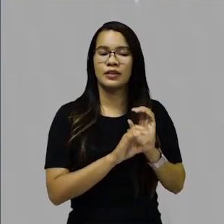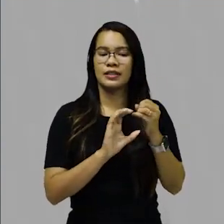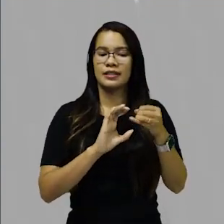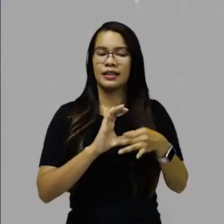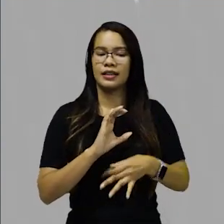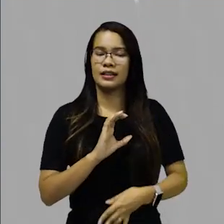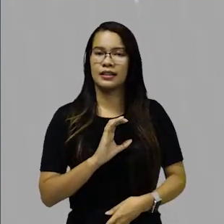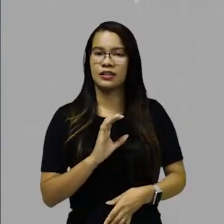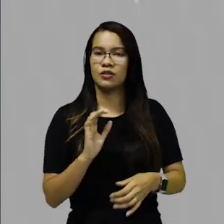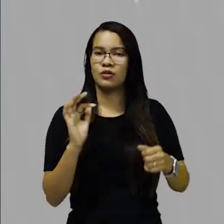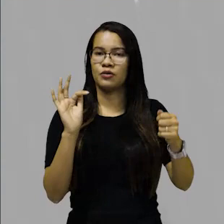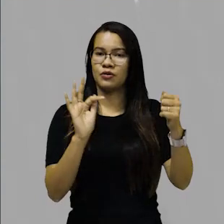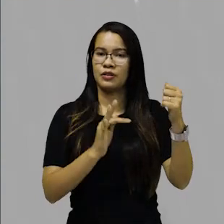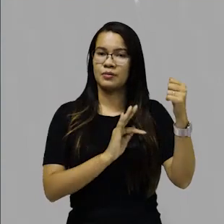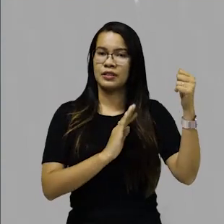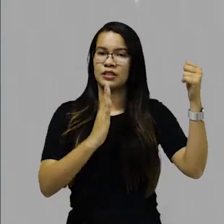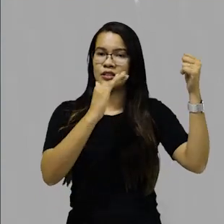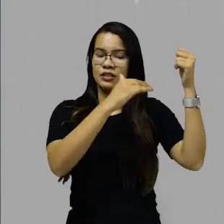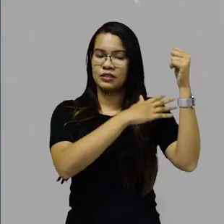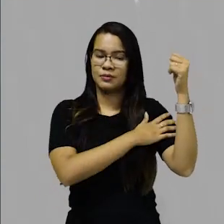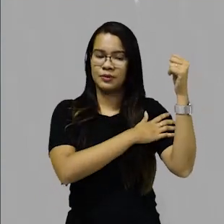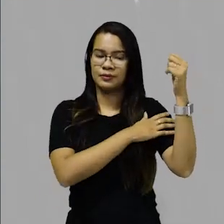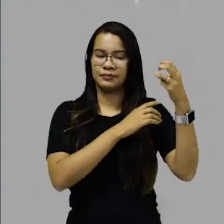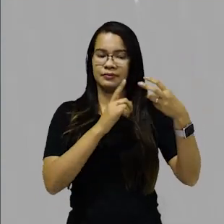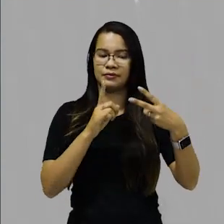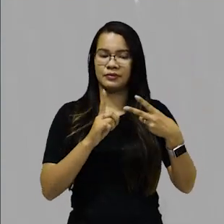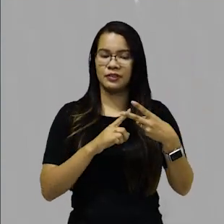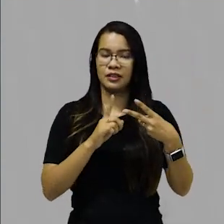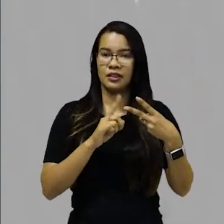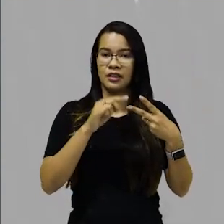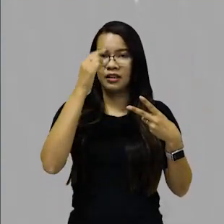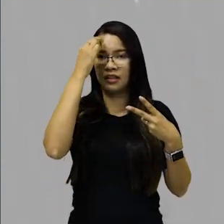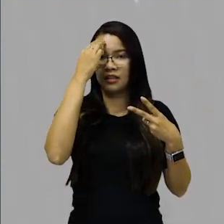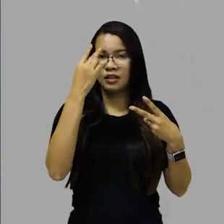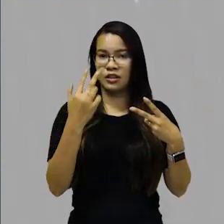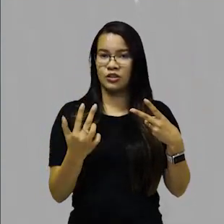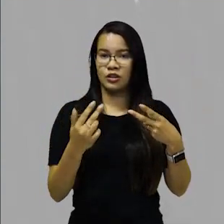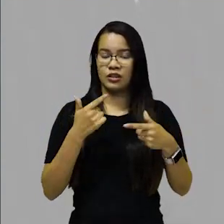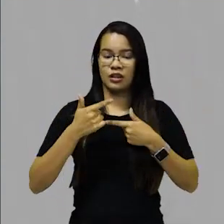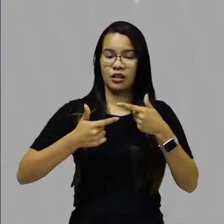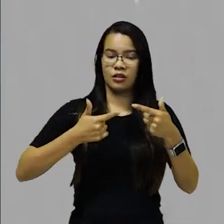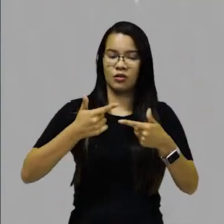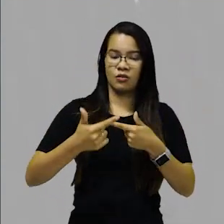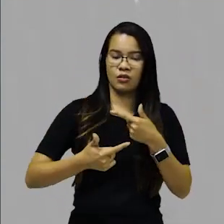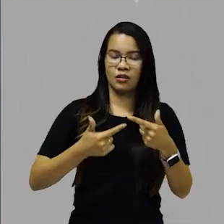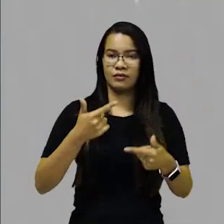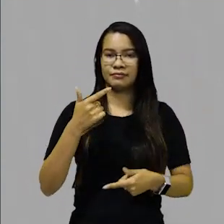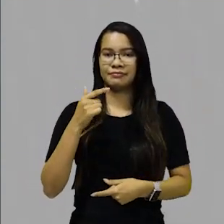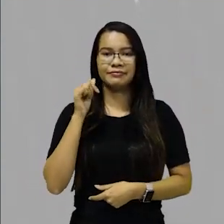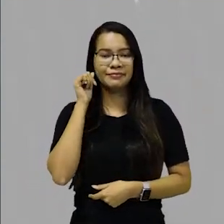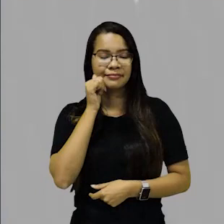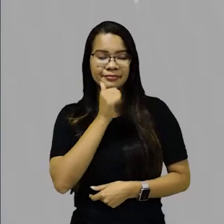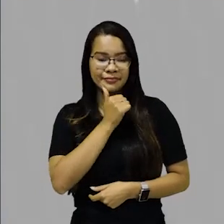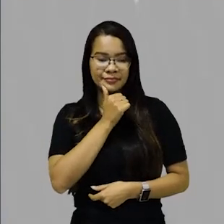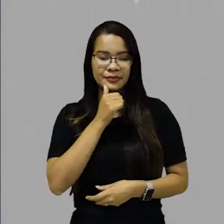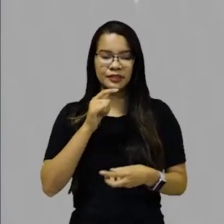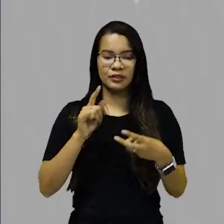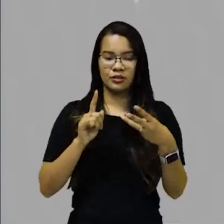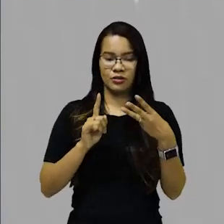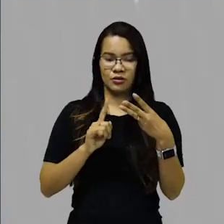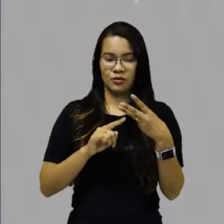a história das lutas femininas e o feminismo no Brasil atual. Nós vamos trazer essas